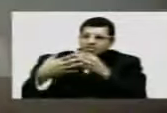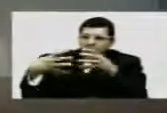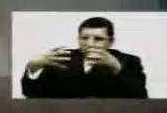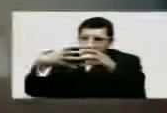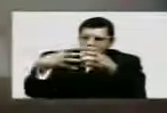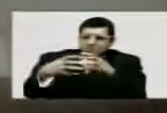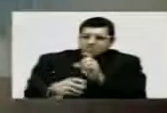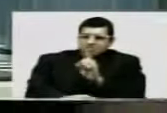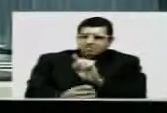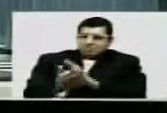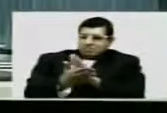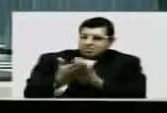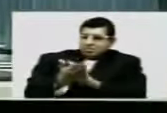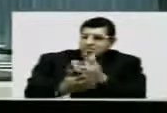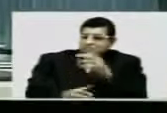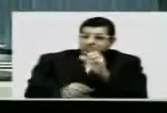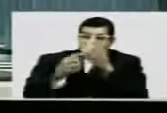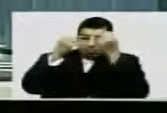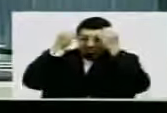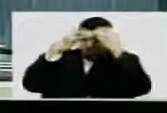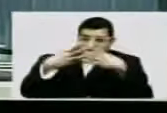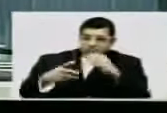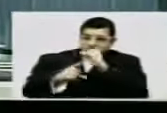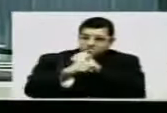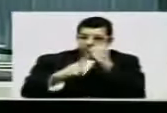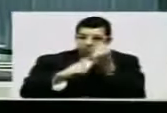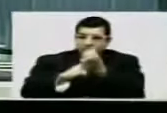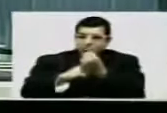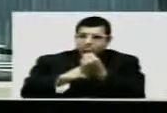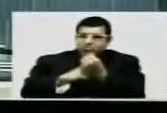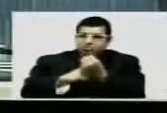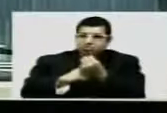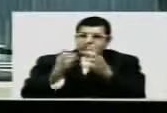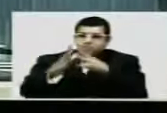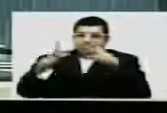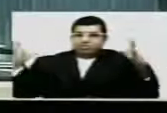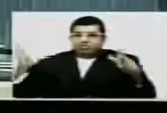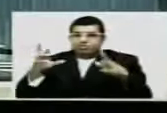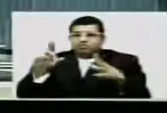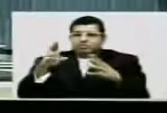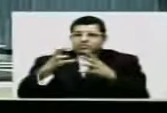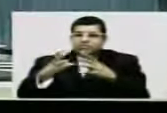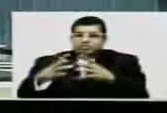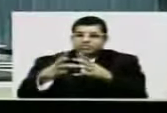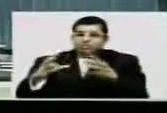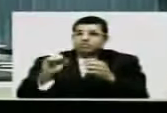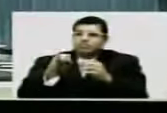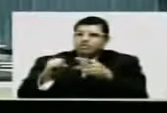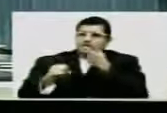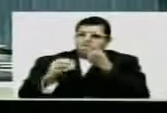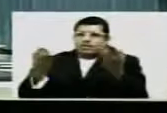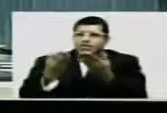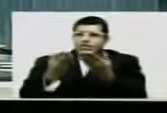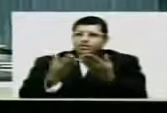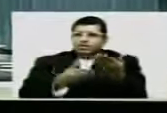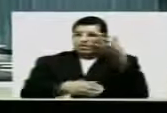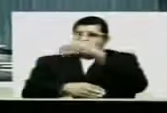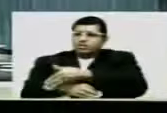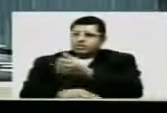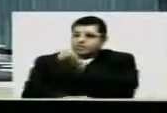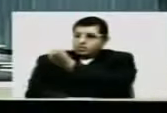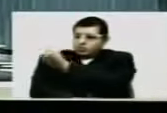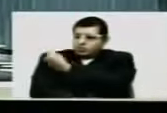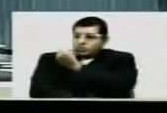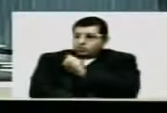retrai. Não explica à sociedade o tamanho do rombo. Dizem que agora chegaram num